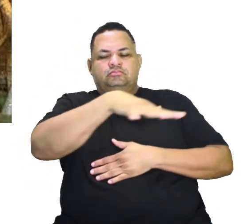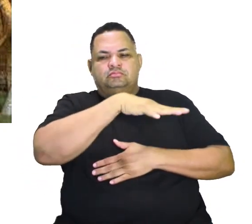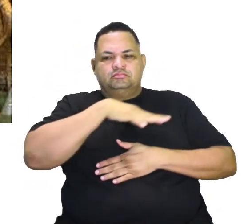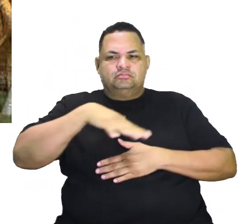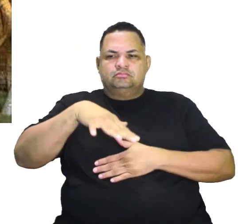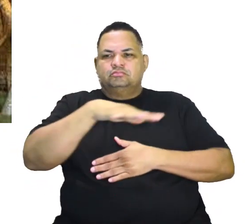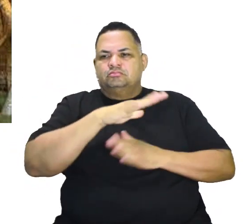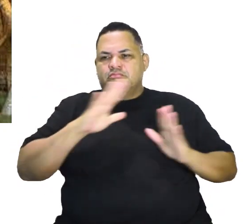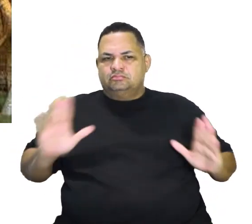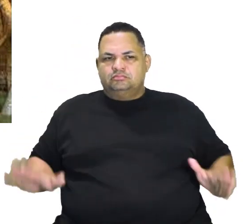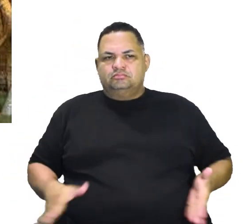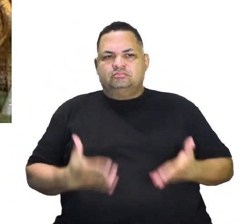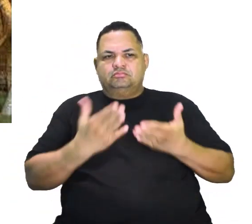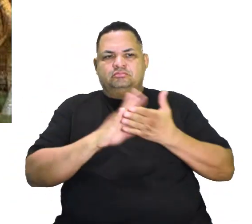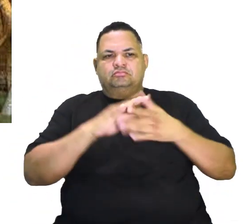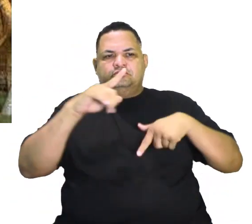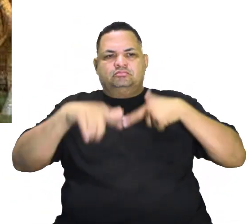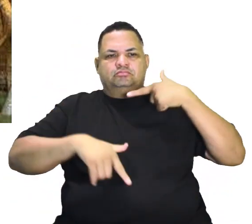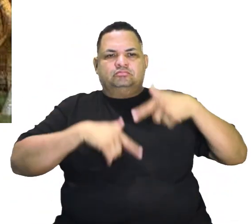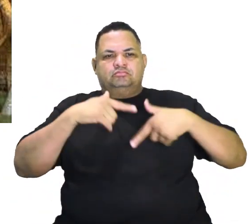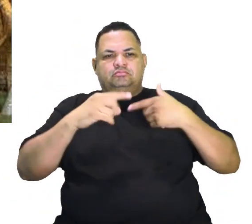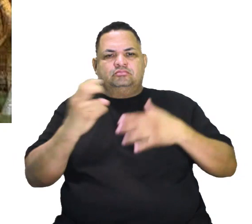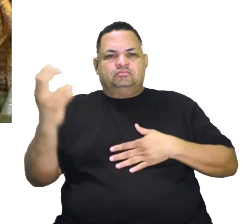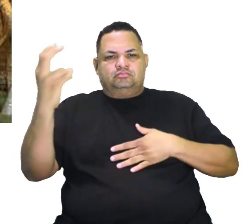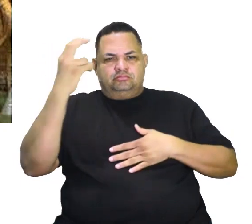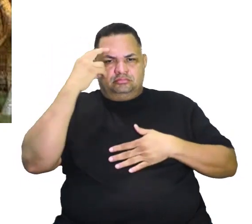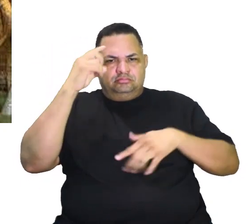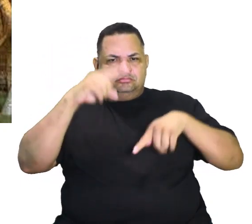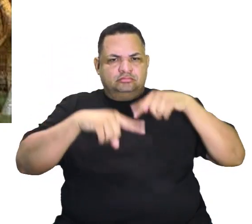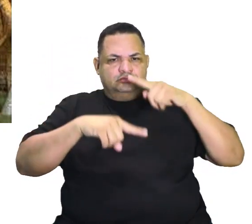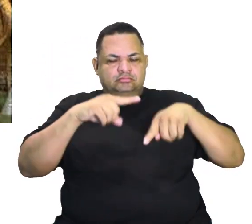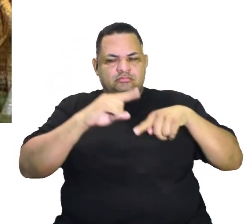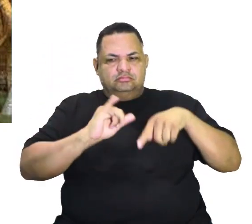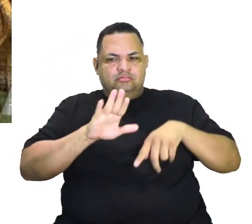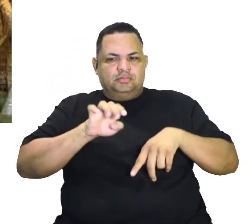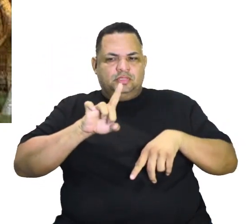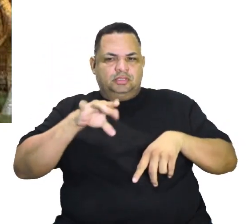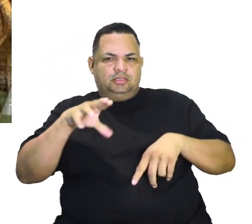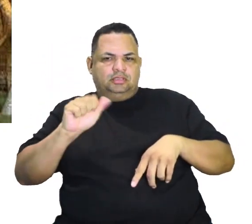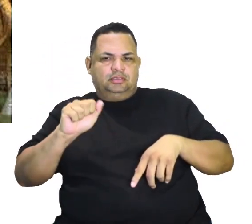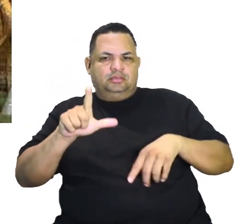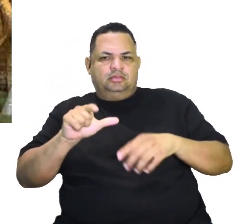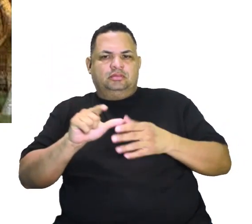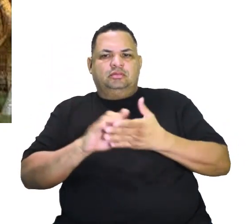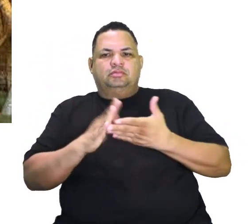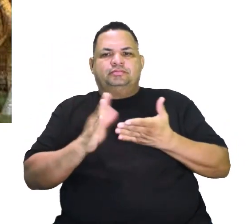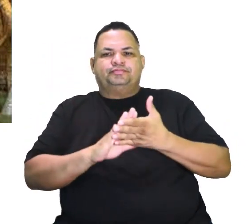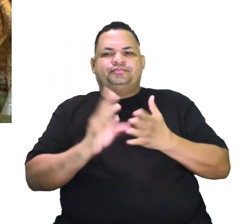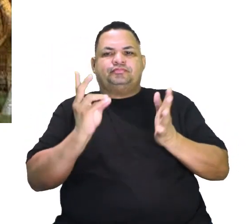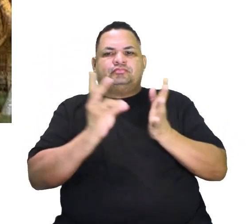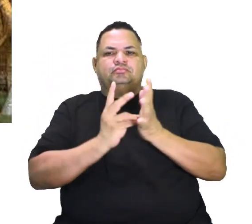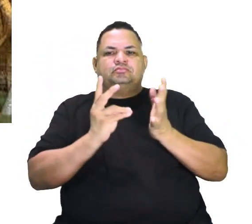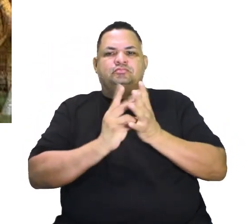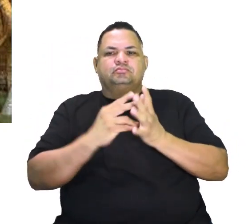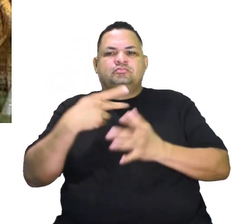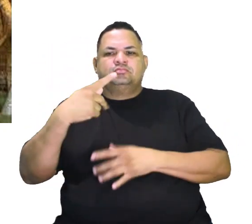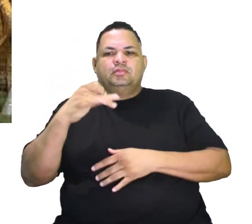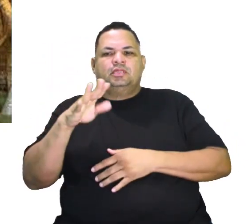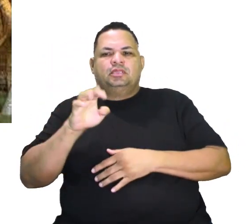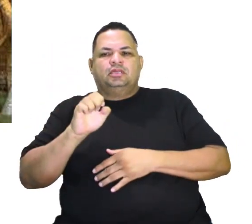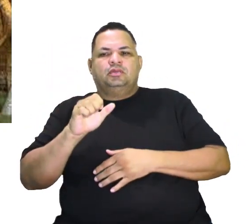espaço para fomentar ações referentes à cultura material e imaterial dos